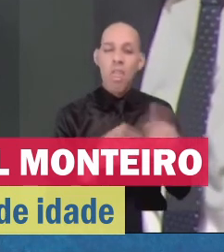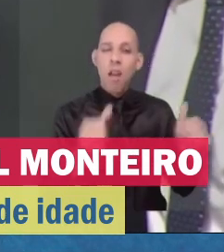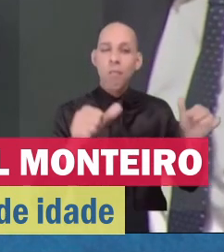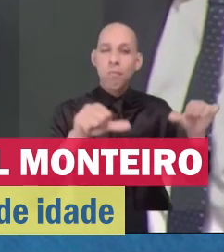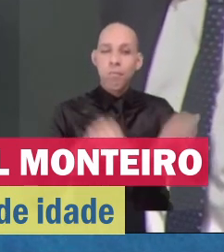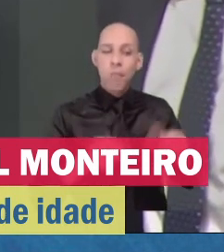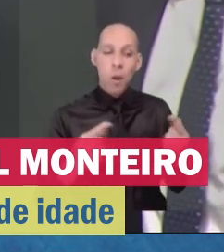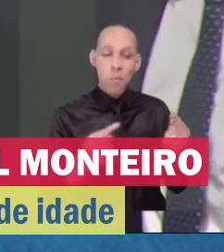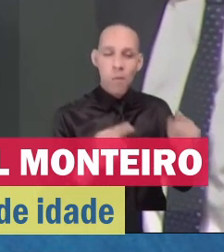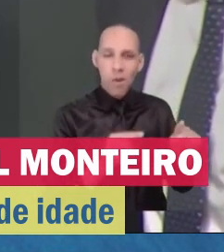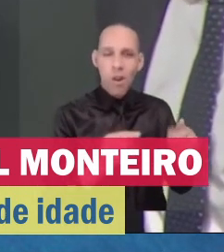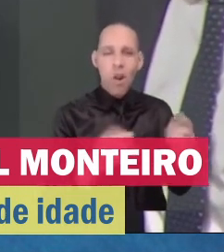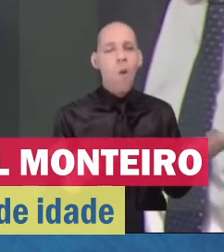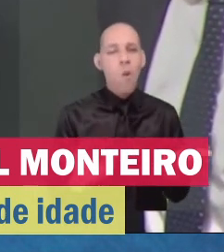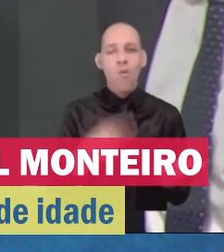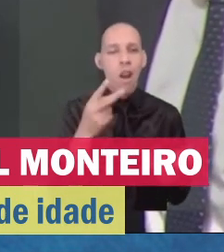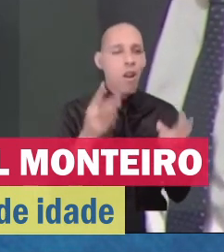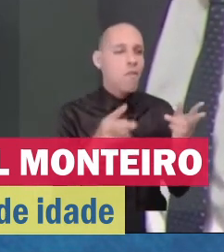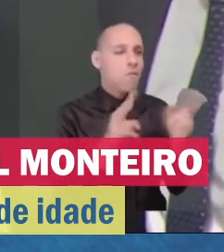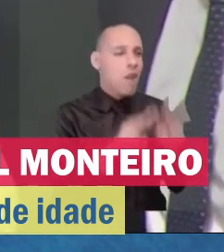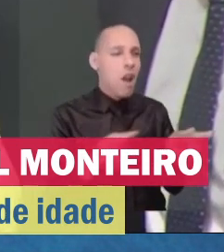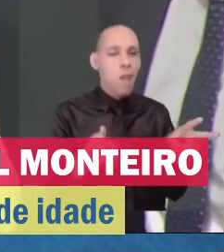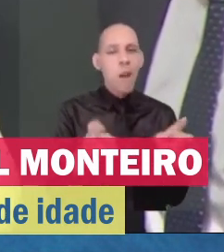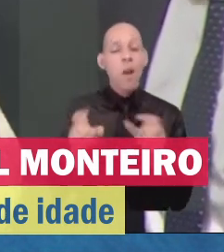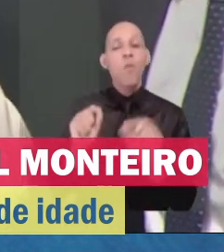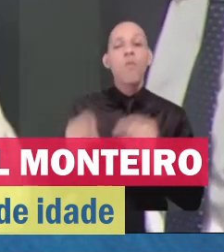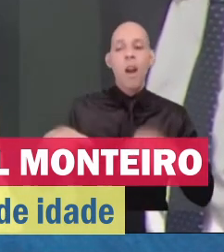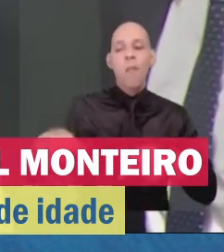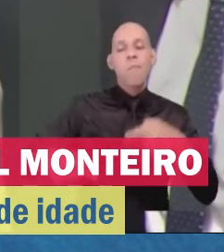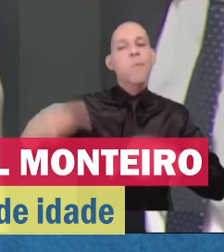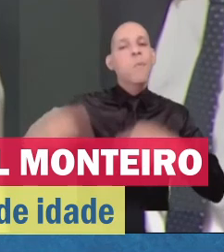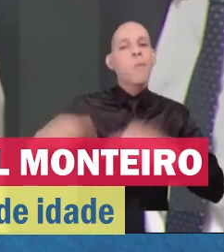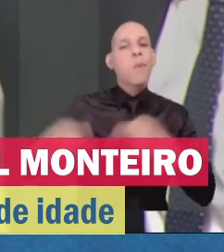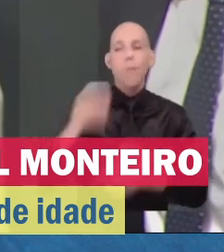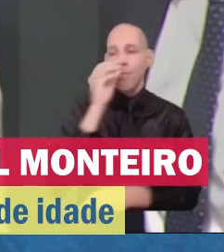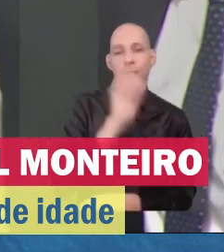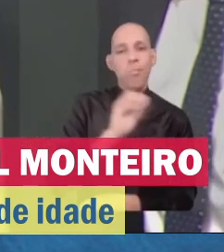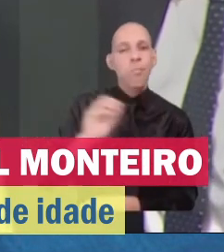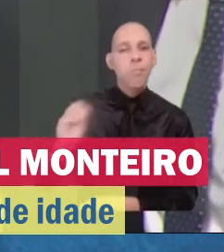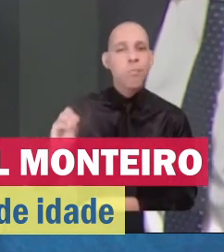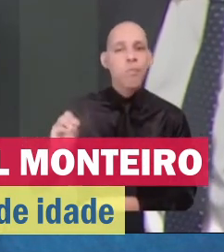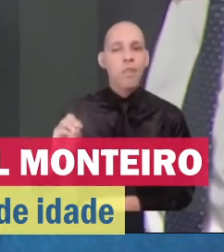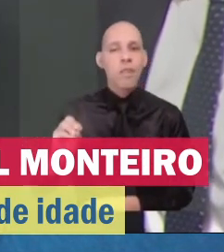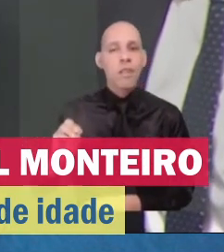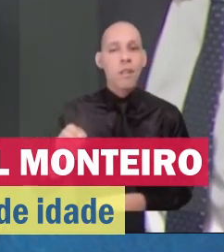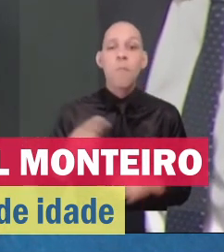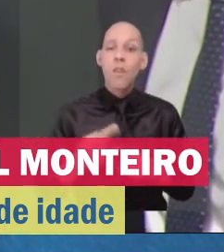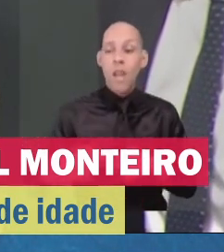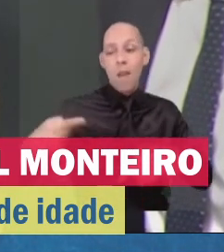vemos nas ruas, negação da política, porque isso é degradação da atividade política,